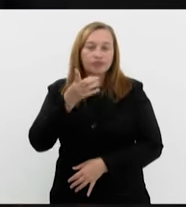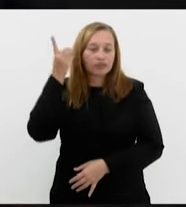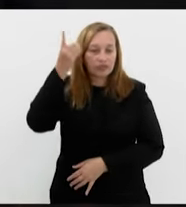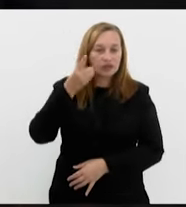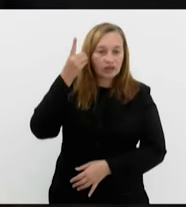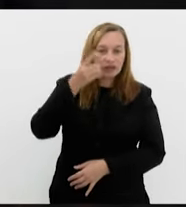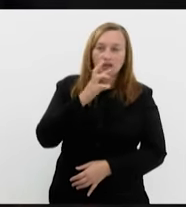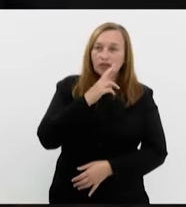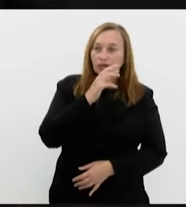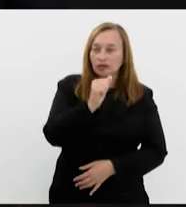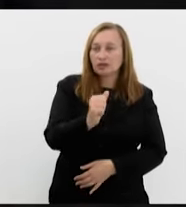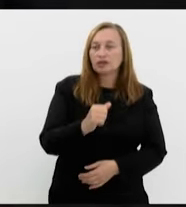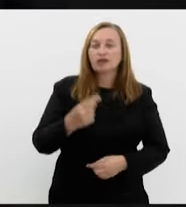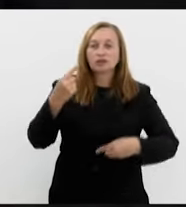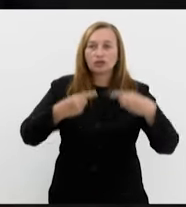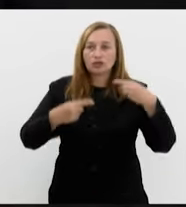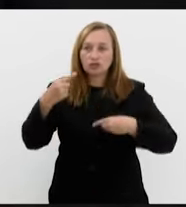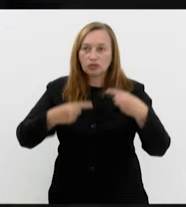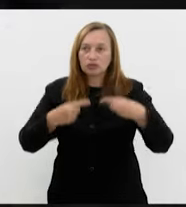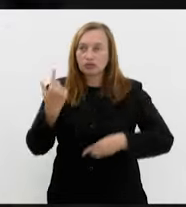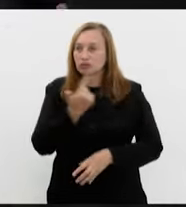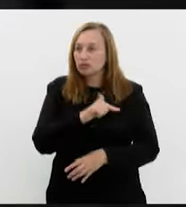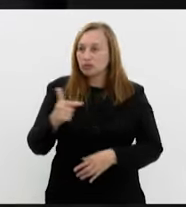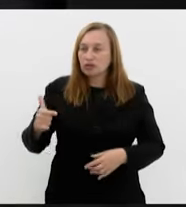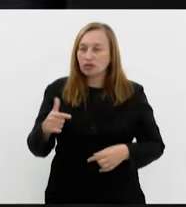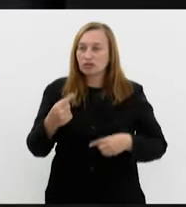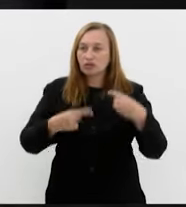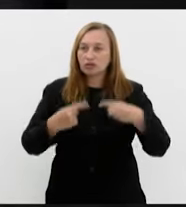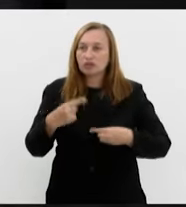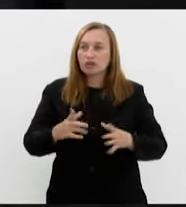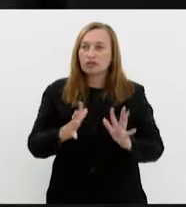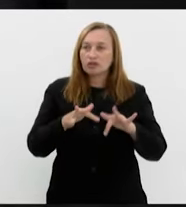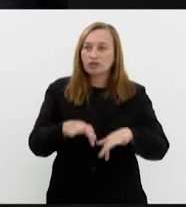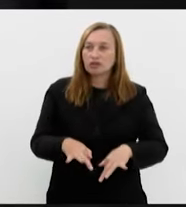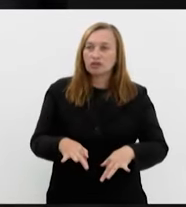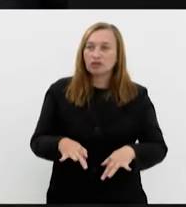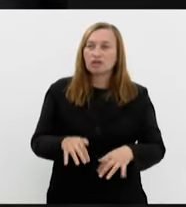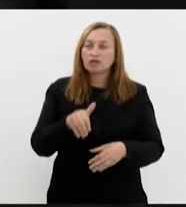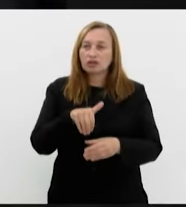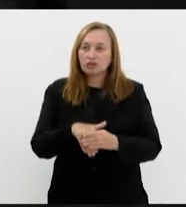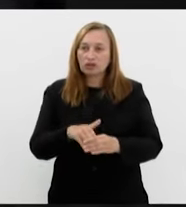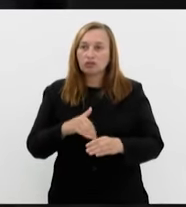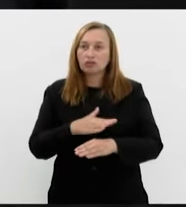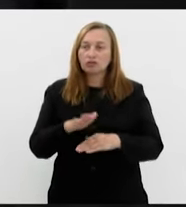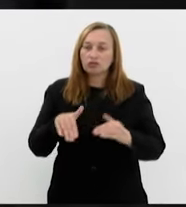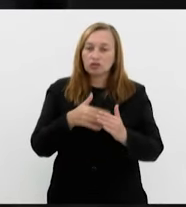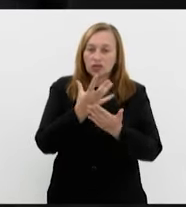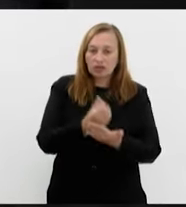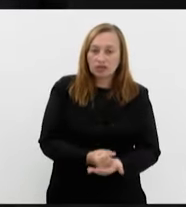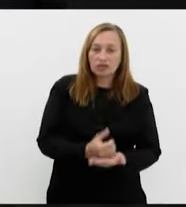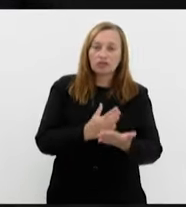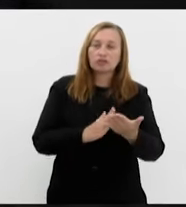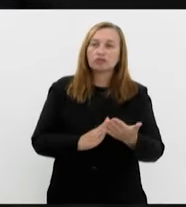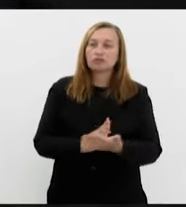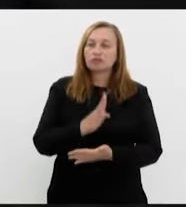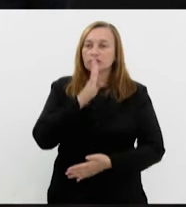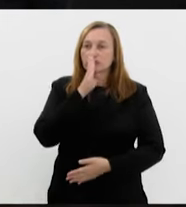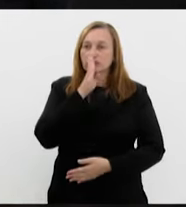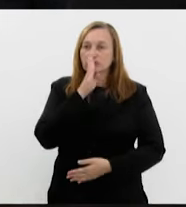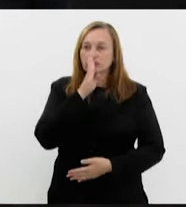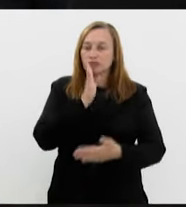Rodrigo Amorim. Em discussão, não havendo quem queira discutir, encerrada a discussão. Em votação, senhores que aprovam, permaneçam como